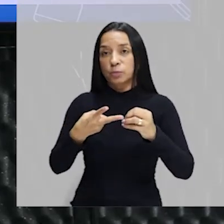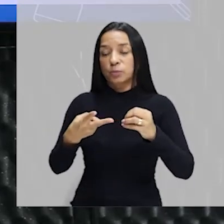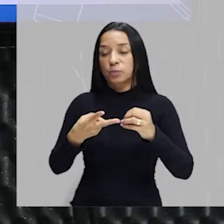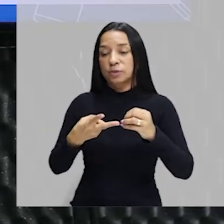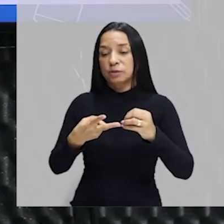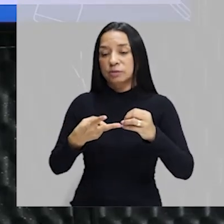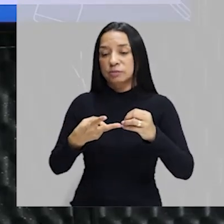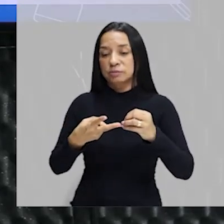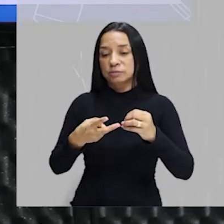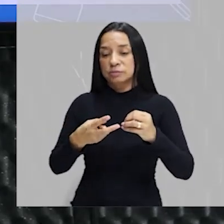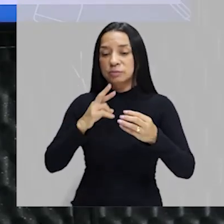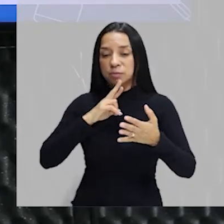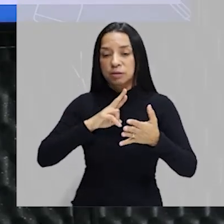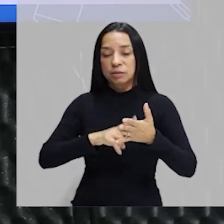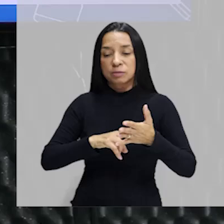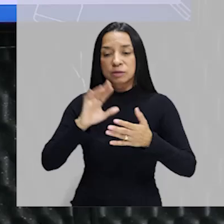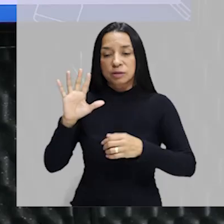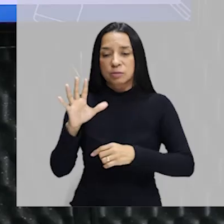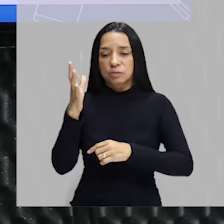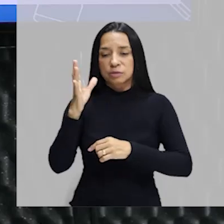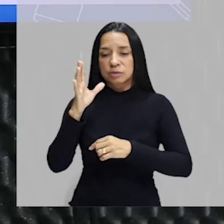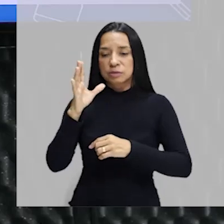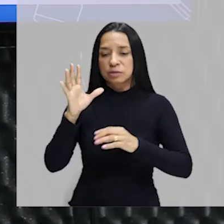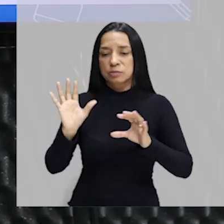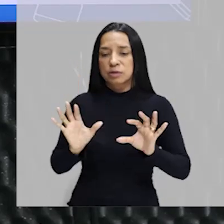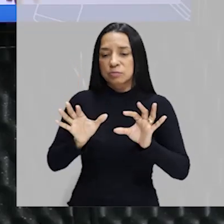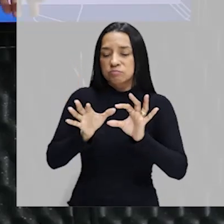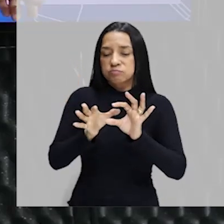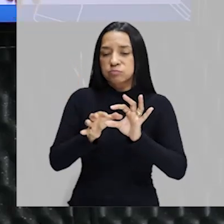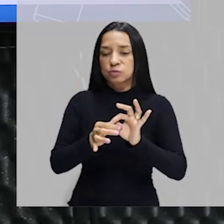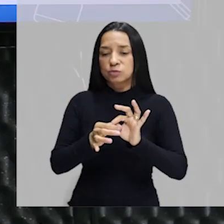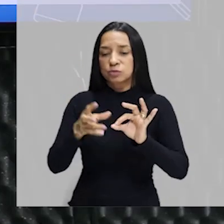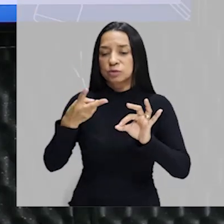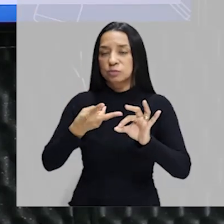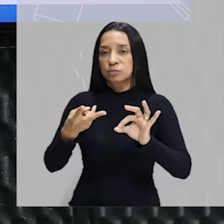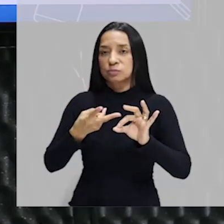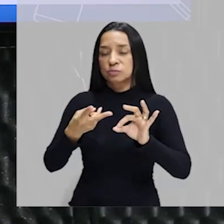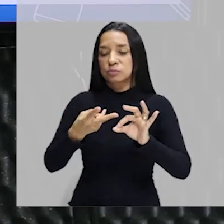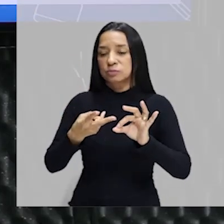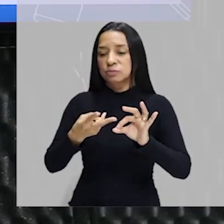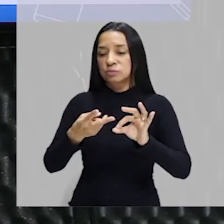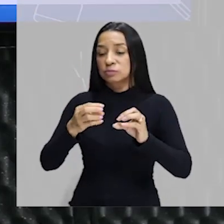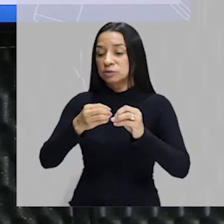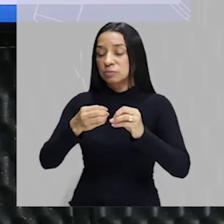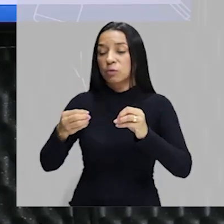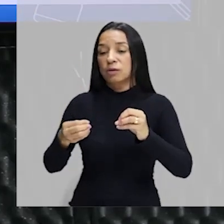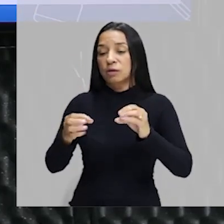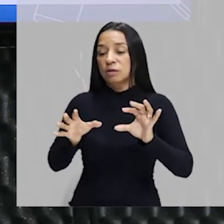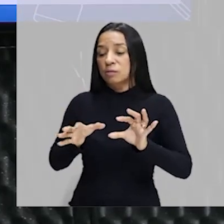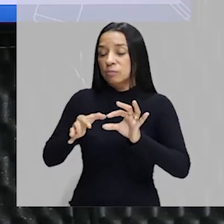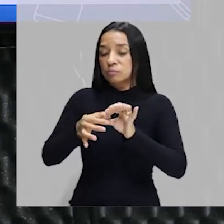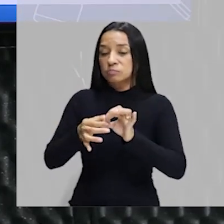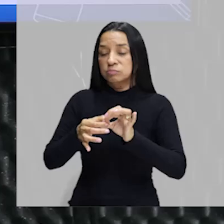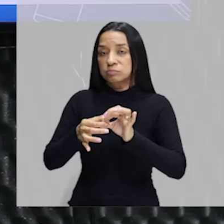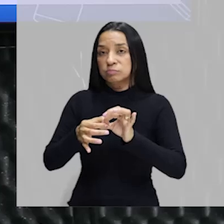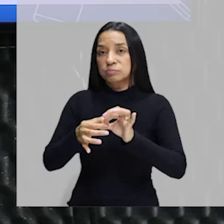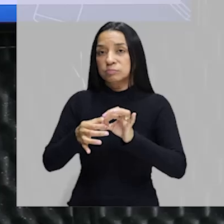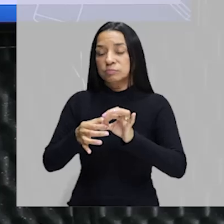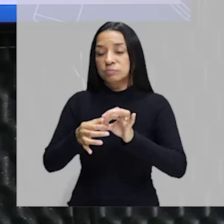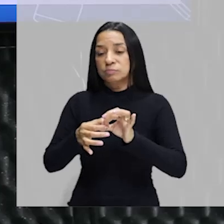resultado aqui, aconteceu a formação de 2 moléculas de ácido pirúvico e formou, olha só,